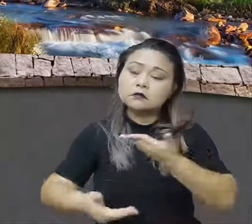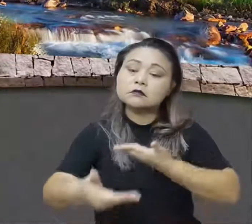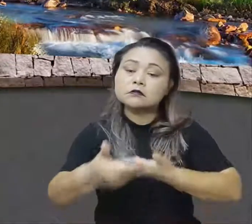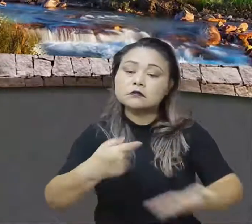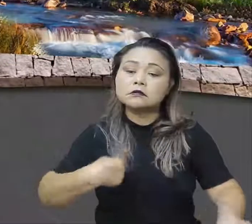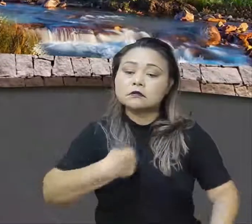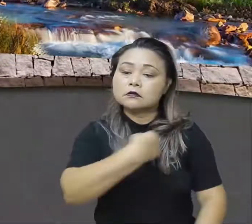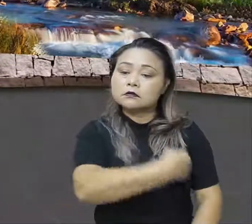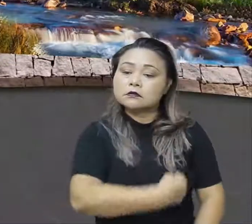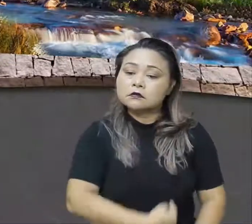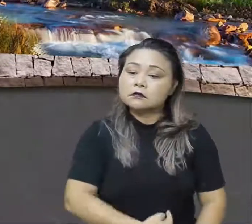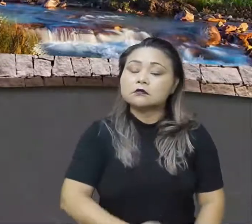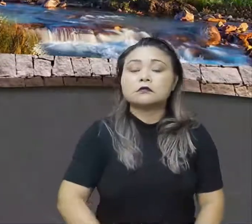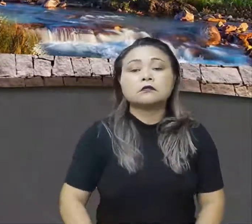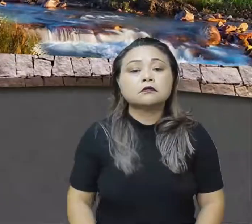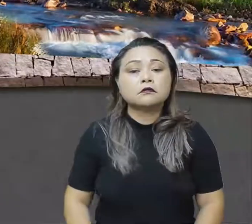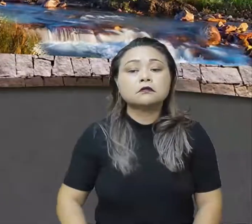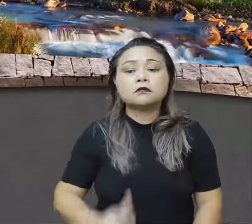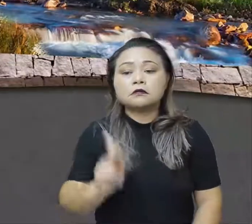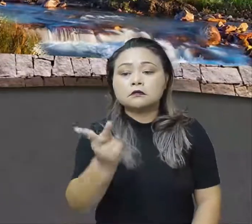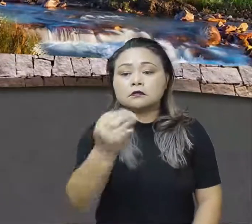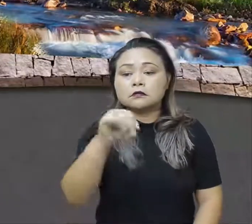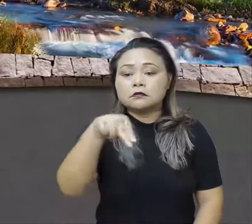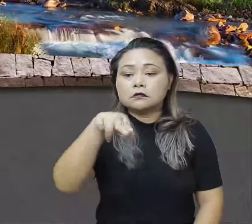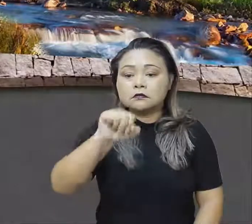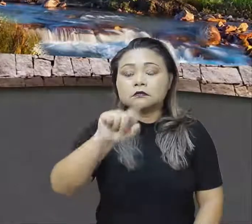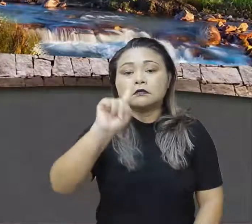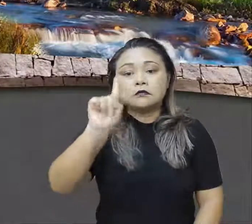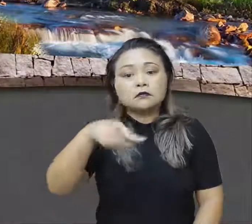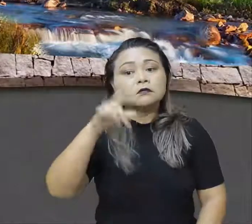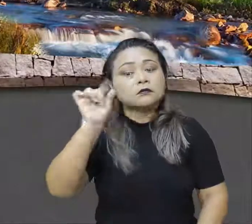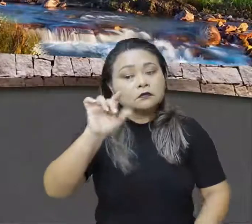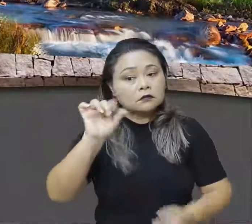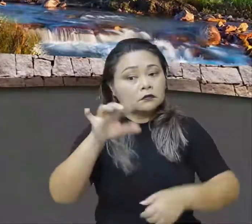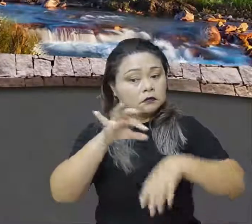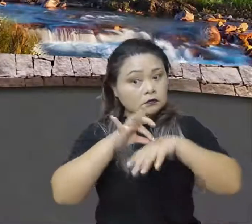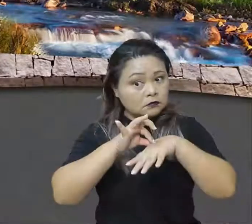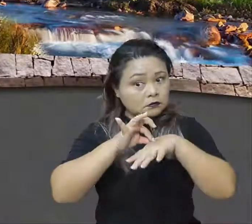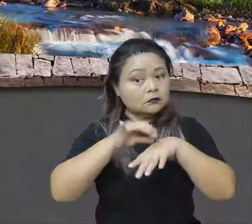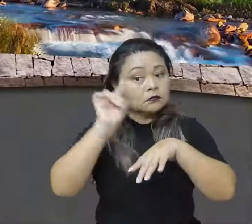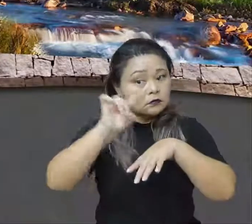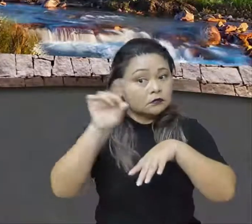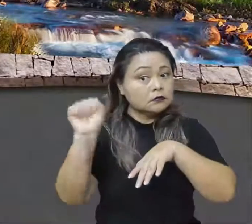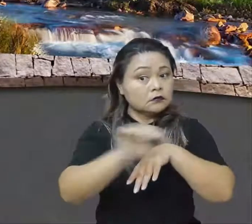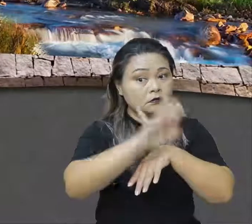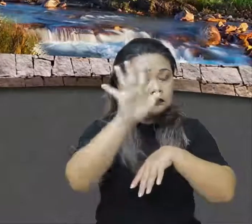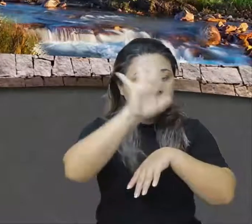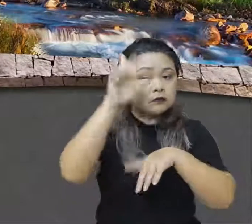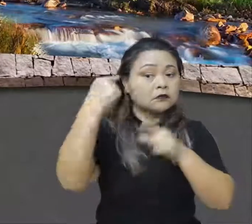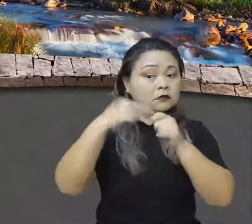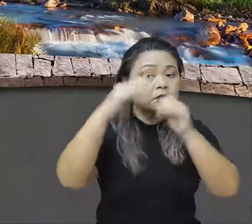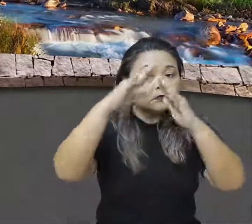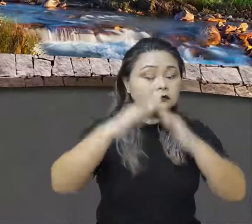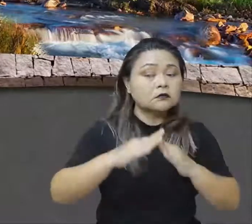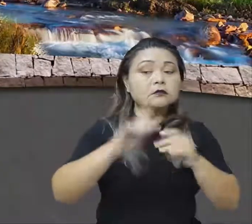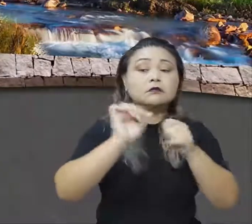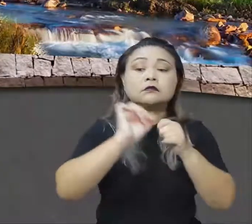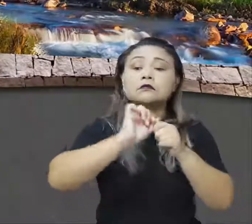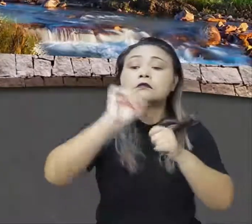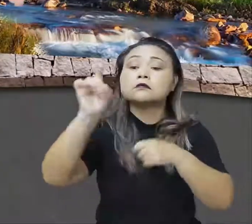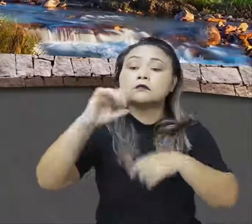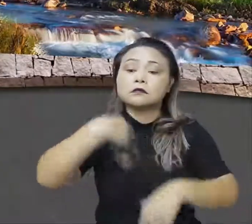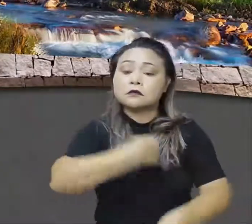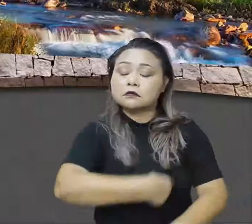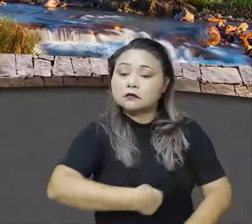Brasil hoje é a China. Por isso que a carne tá cara aí, onde você mora, porque a China é o grande